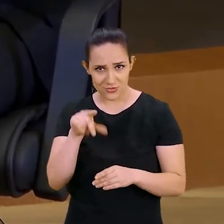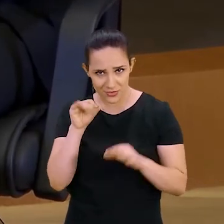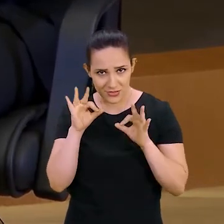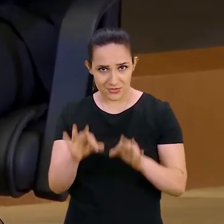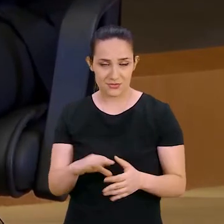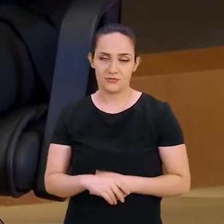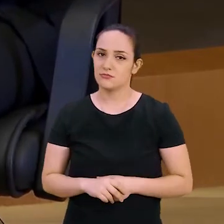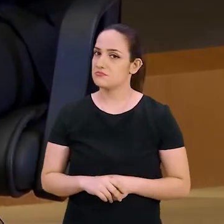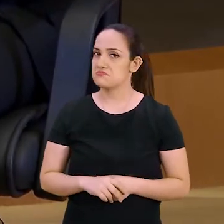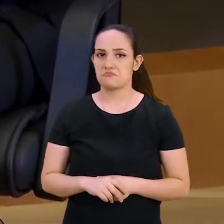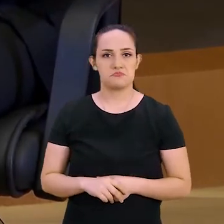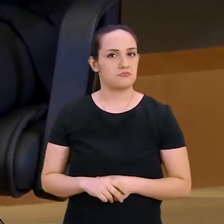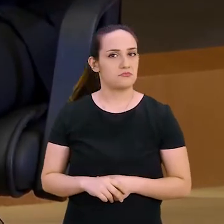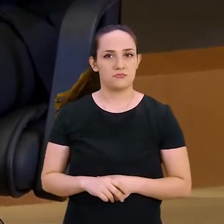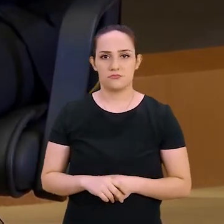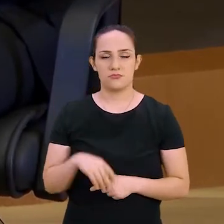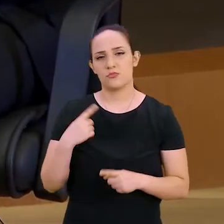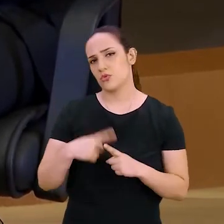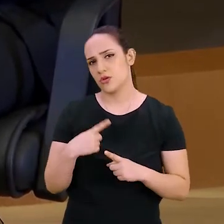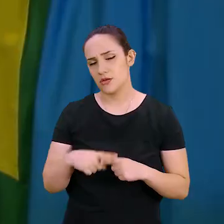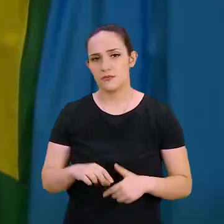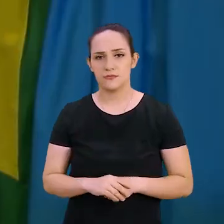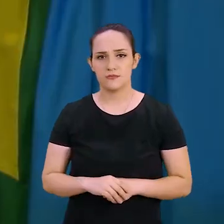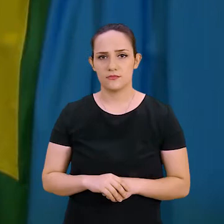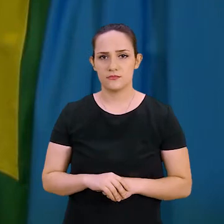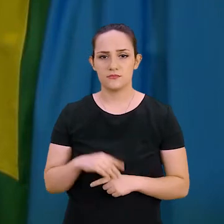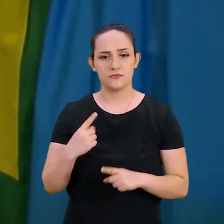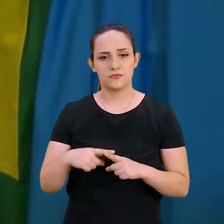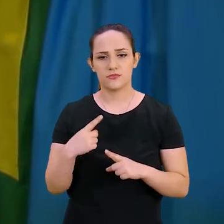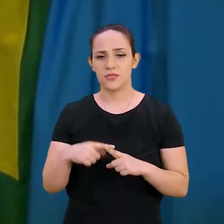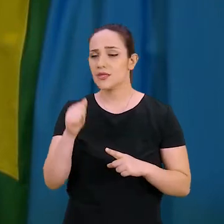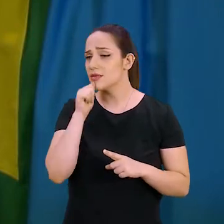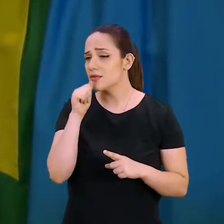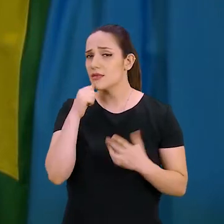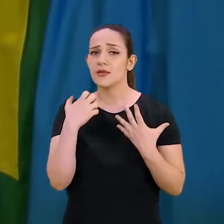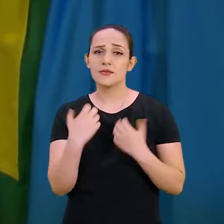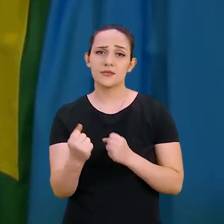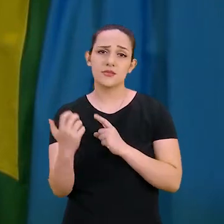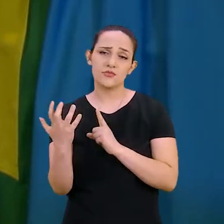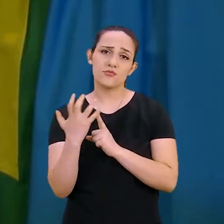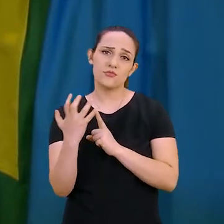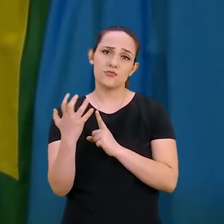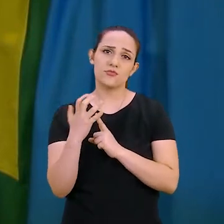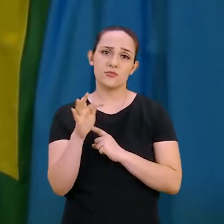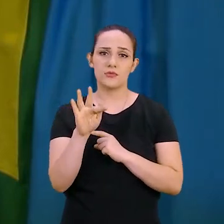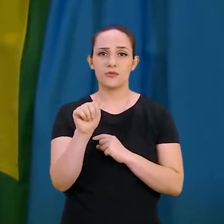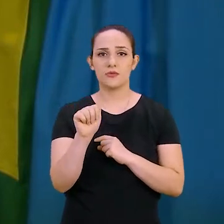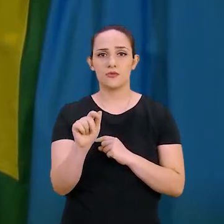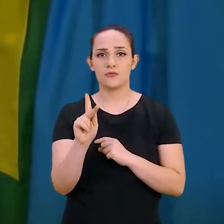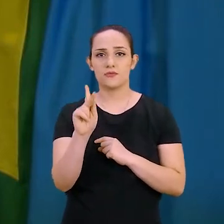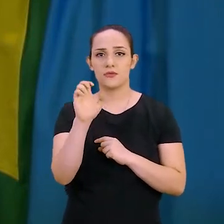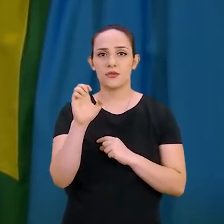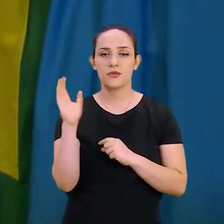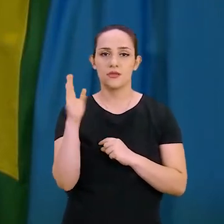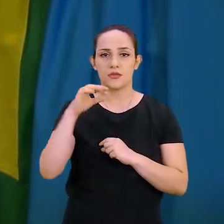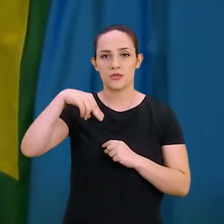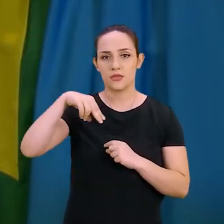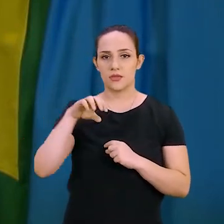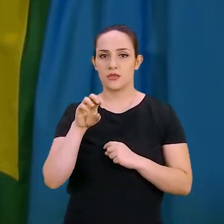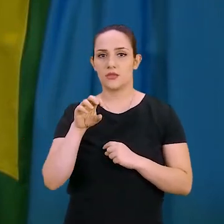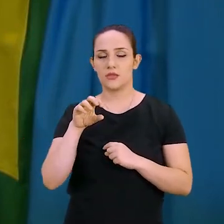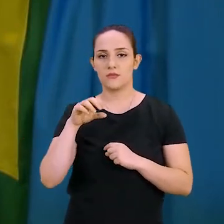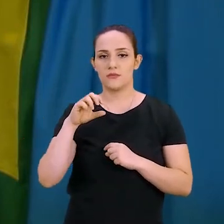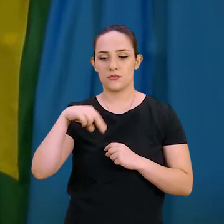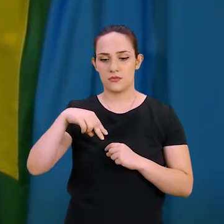votar? Não. Por quê? Porque ainda são muito influenciadas, principalmente por fake news.